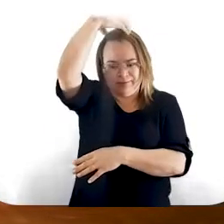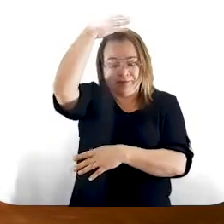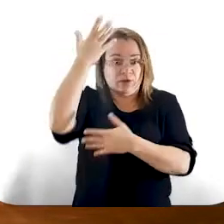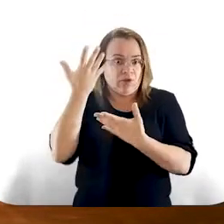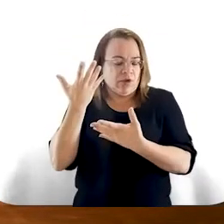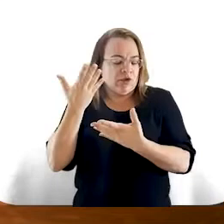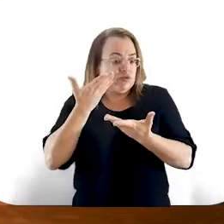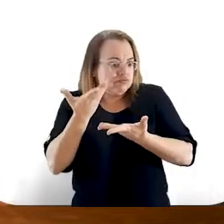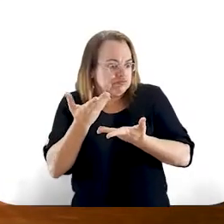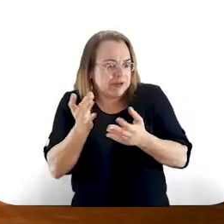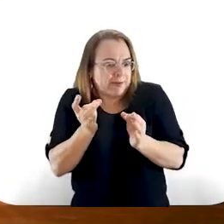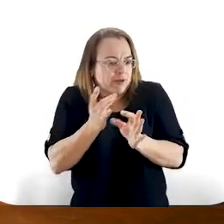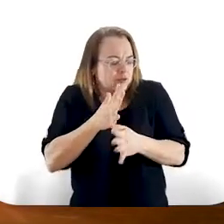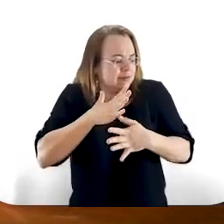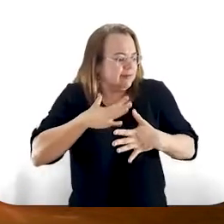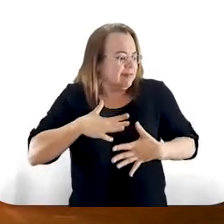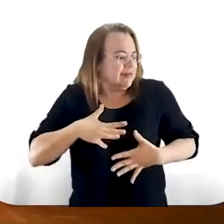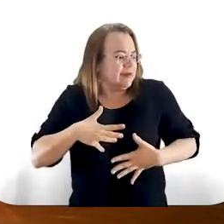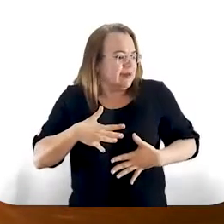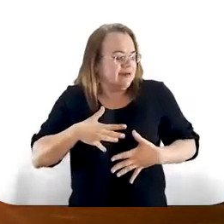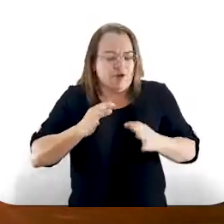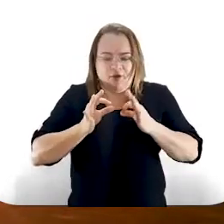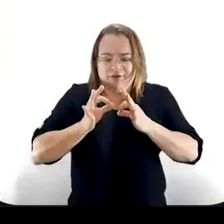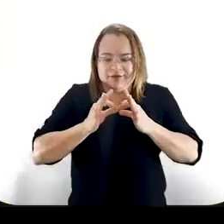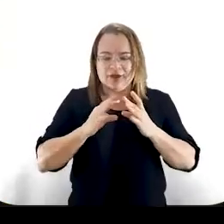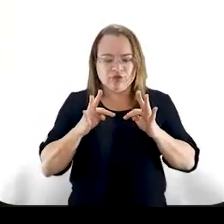enfim, ele ficou pronto, ele